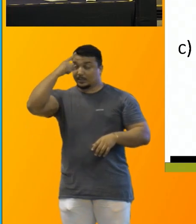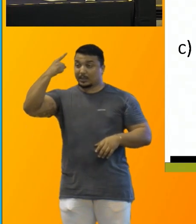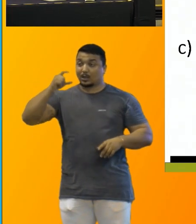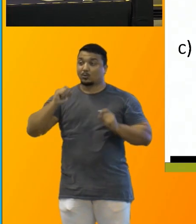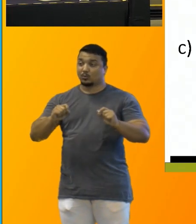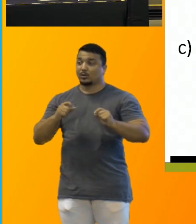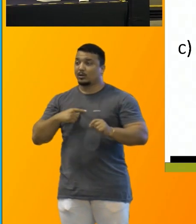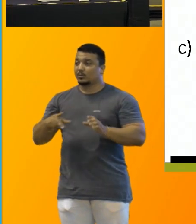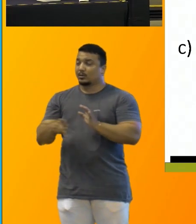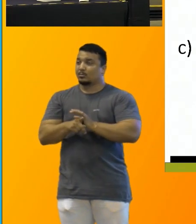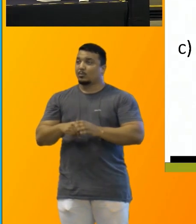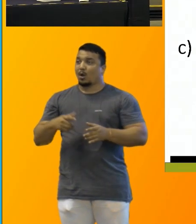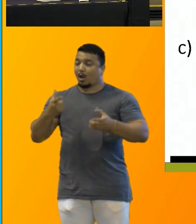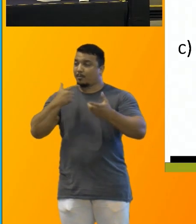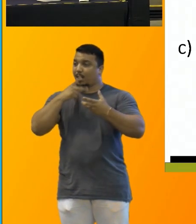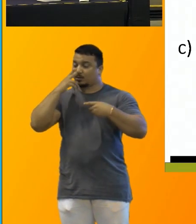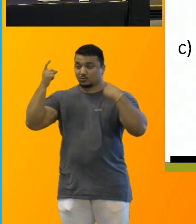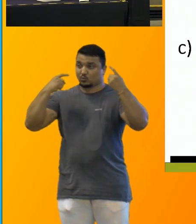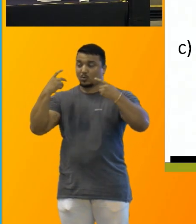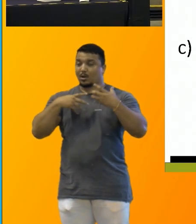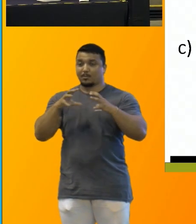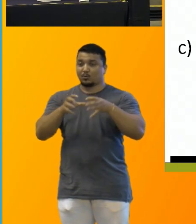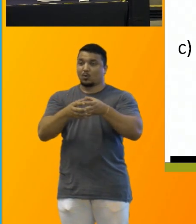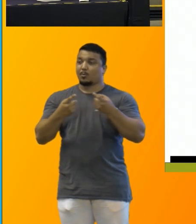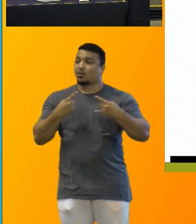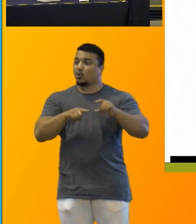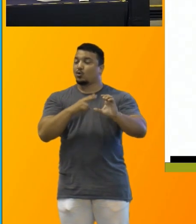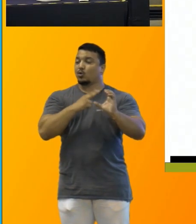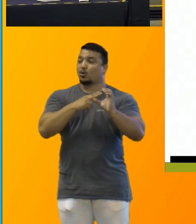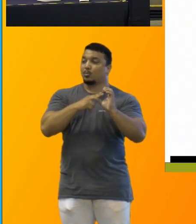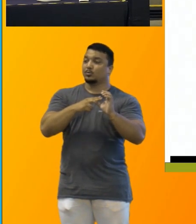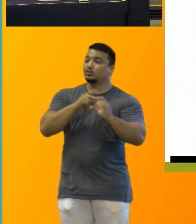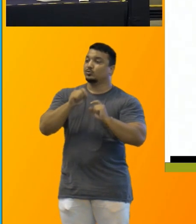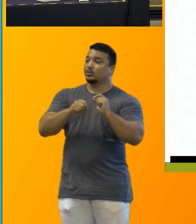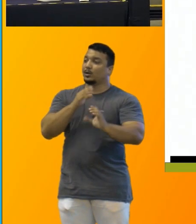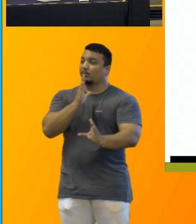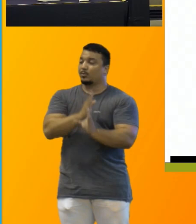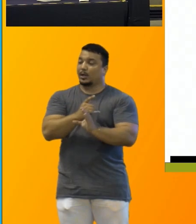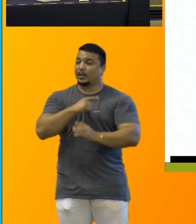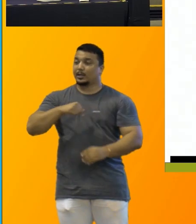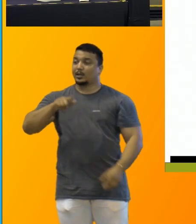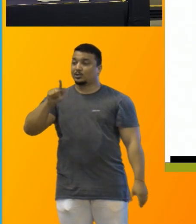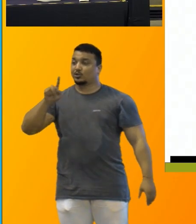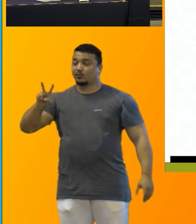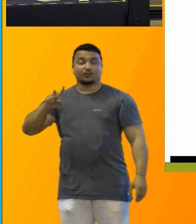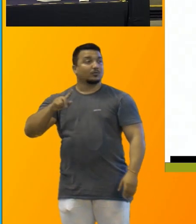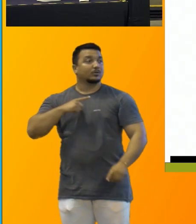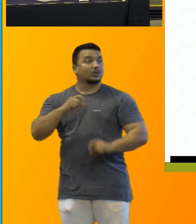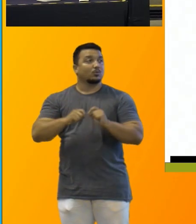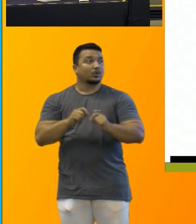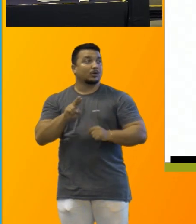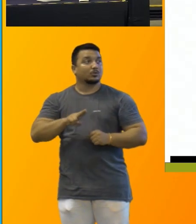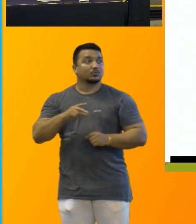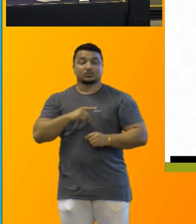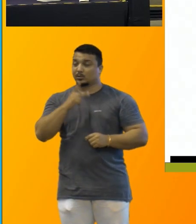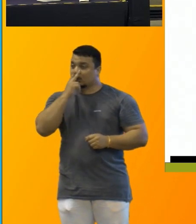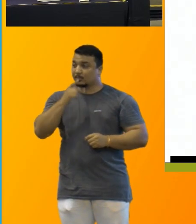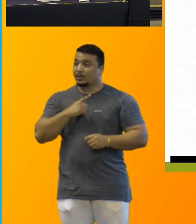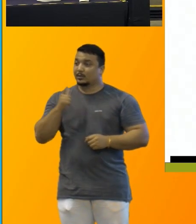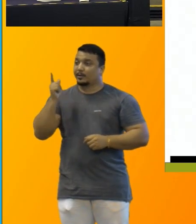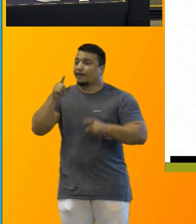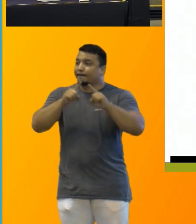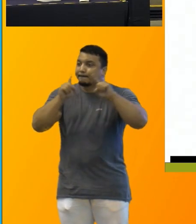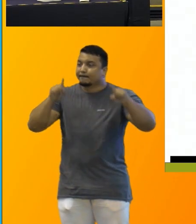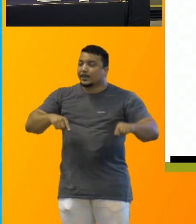gerou uma histeria coletiva, um anticomunismo, que foi o pretexto para que Vargas utilizasse um suposto plano